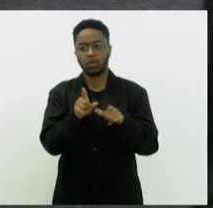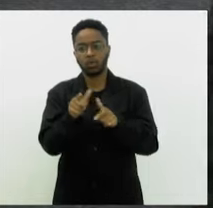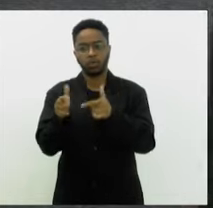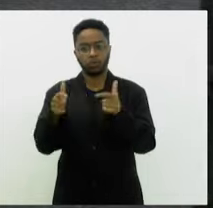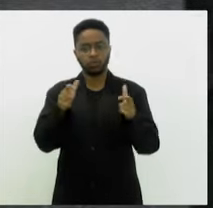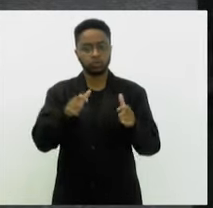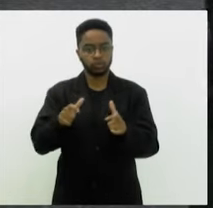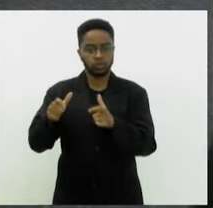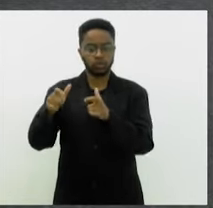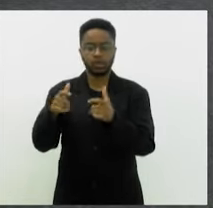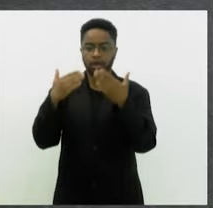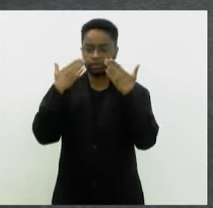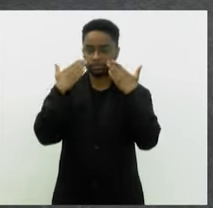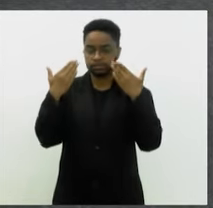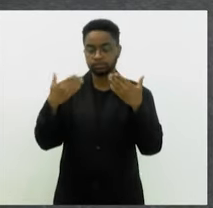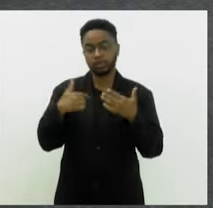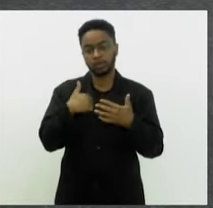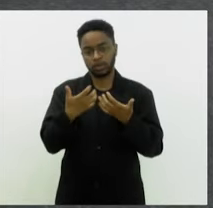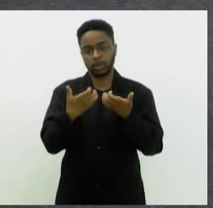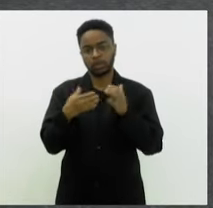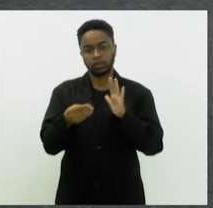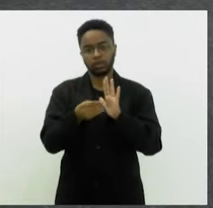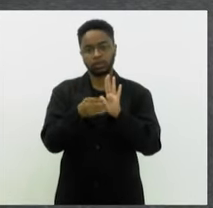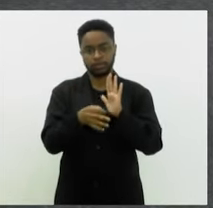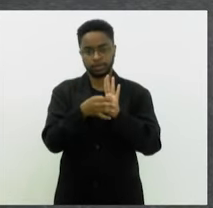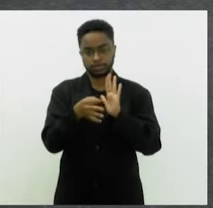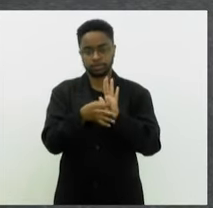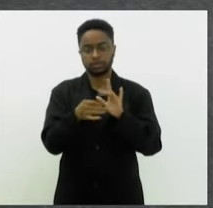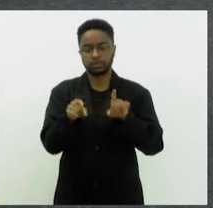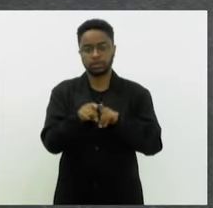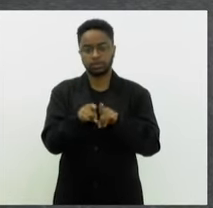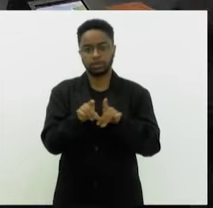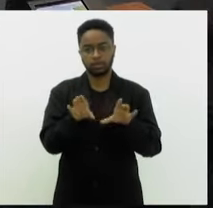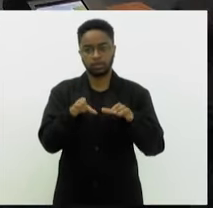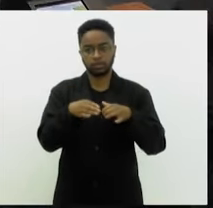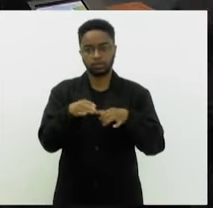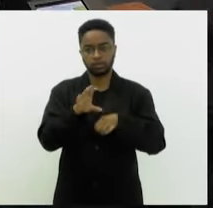então queria também poder proferir o parecer pela Comissão de Cultura.